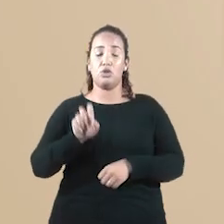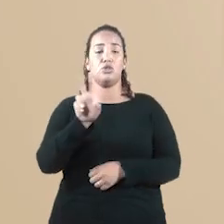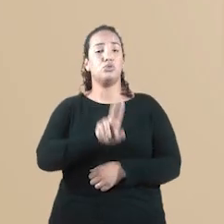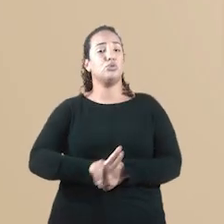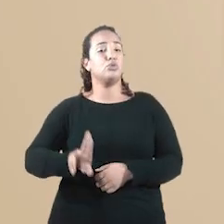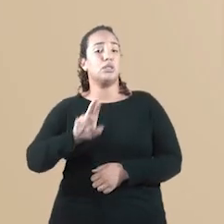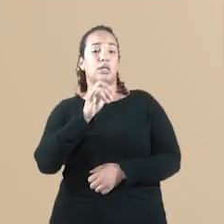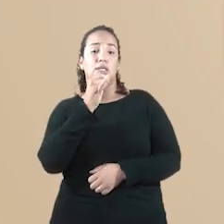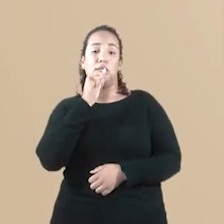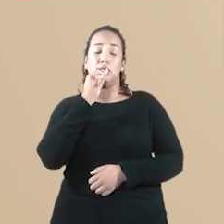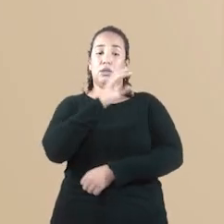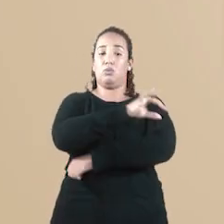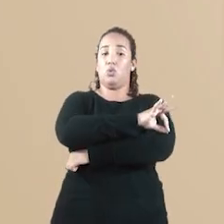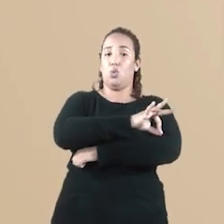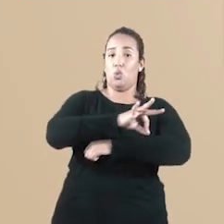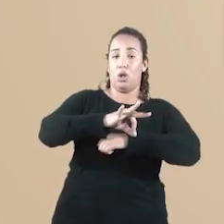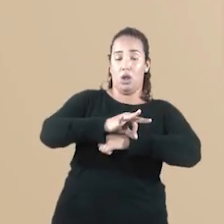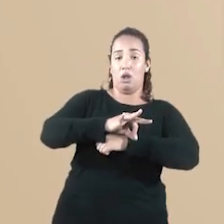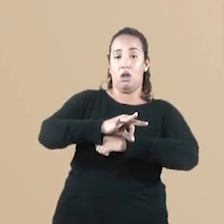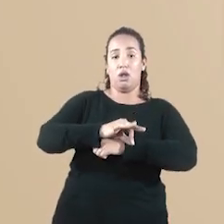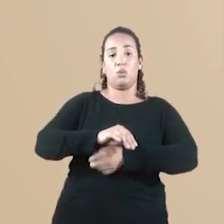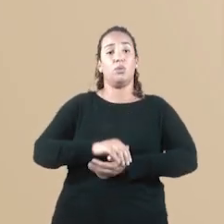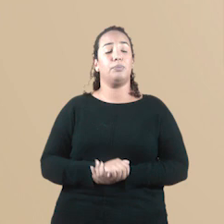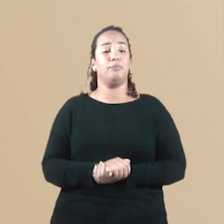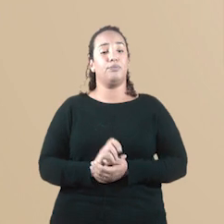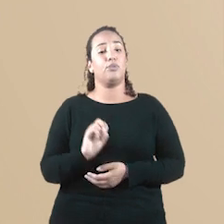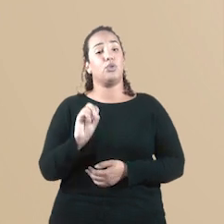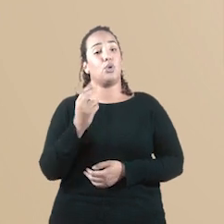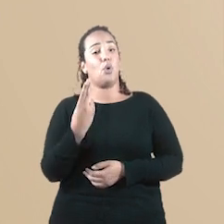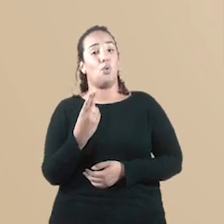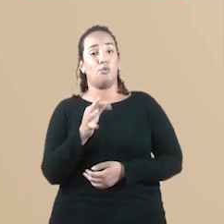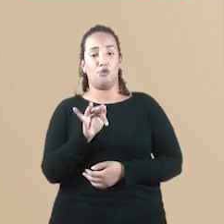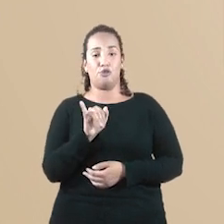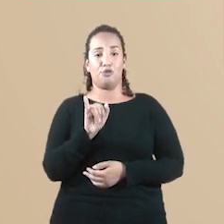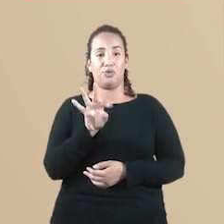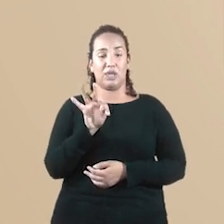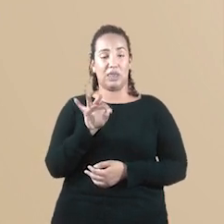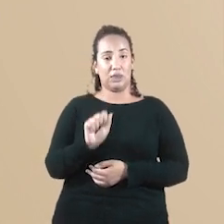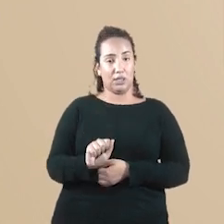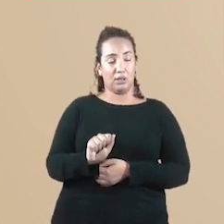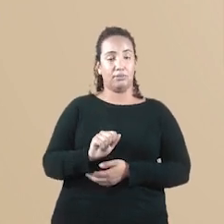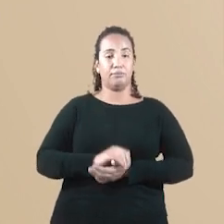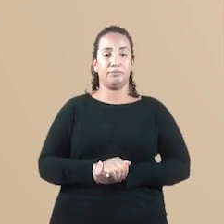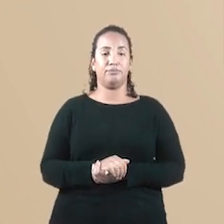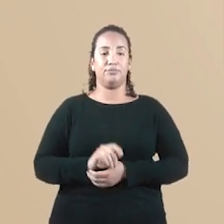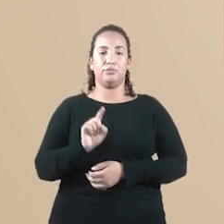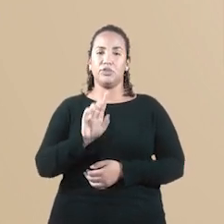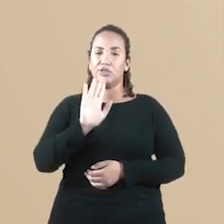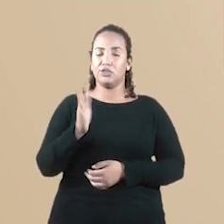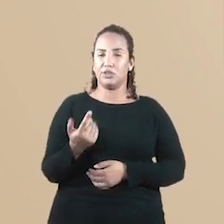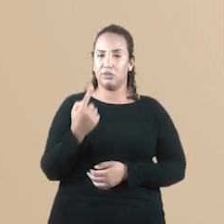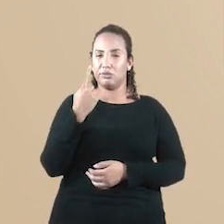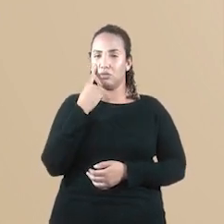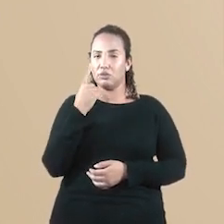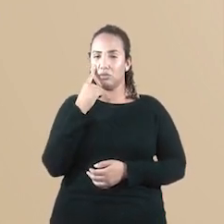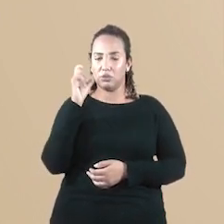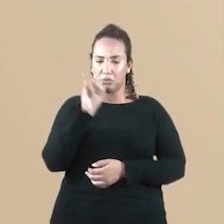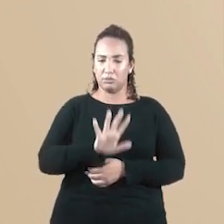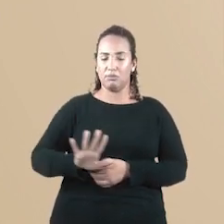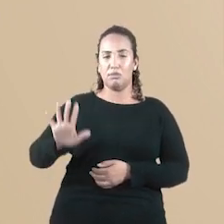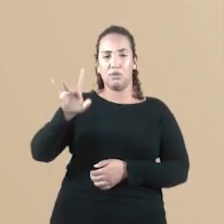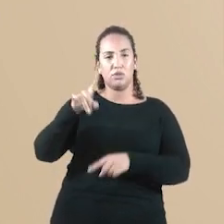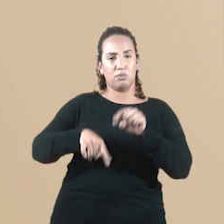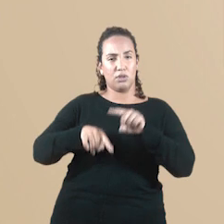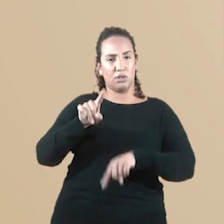Podemos utilizar a régua para medir ou uma fita métrica. Você já viu algum desses